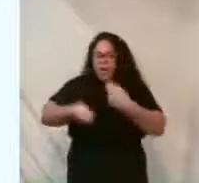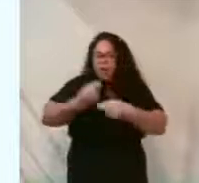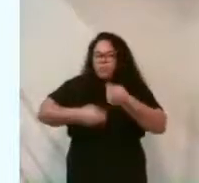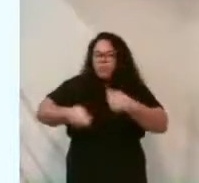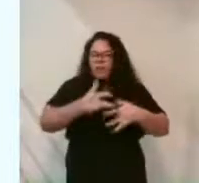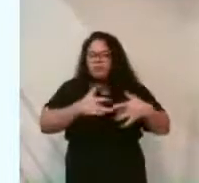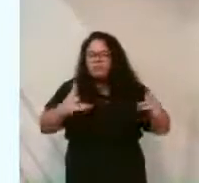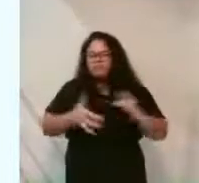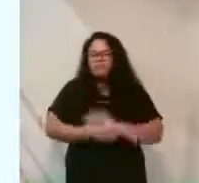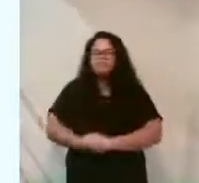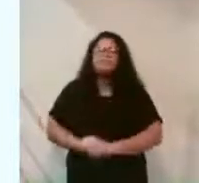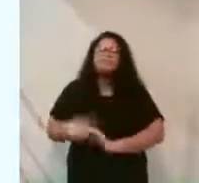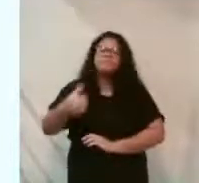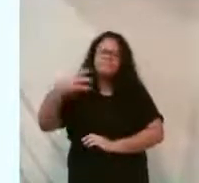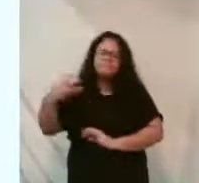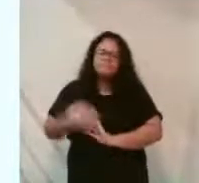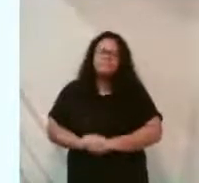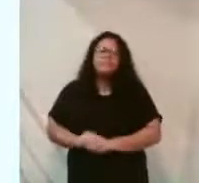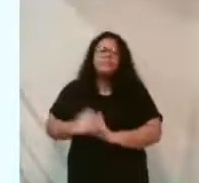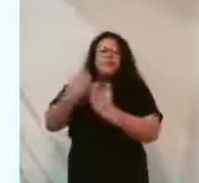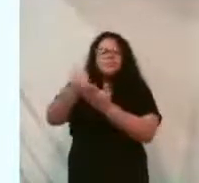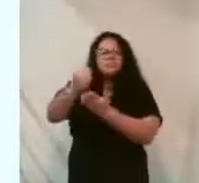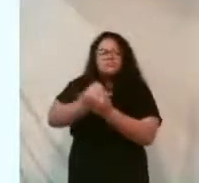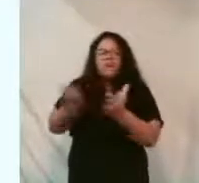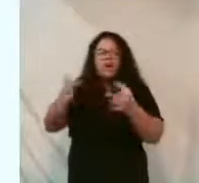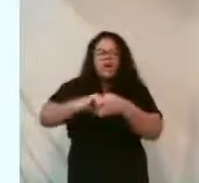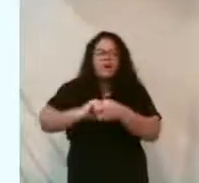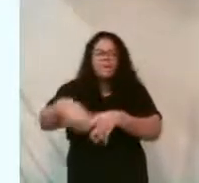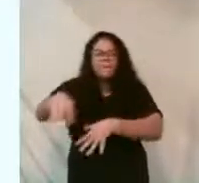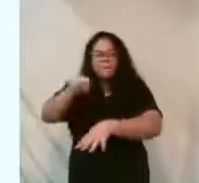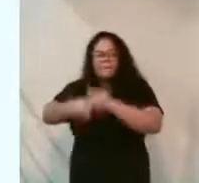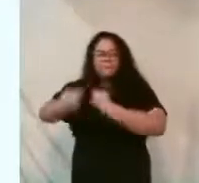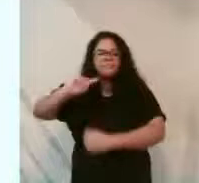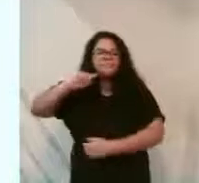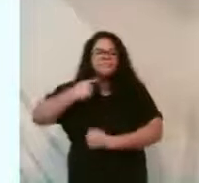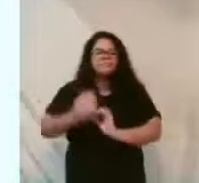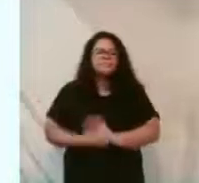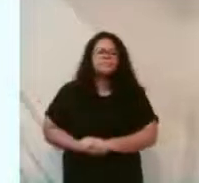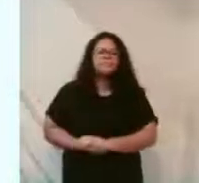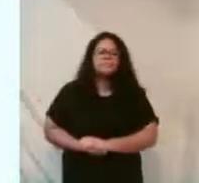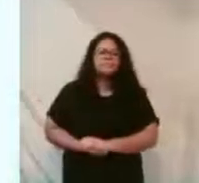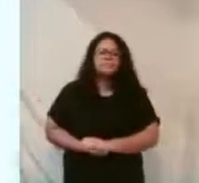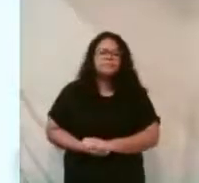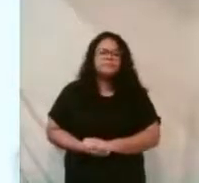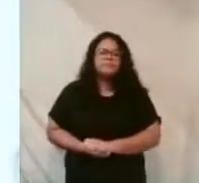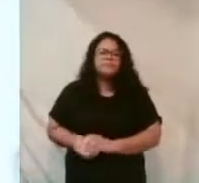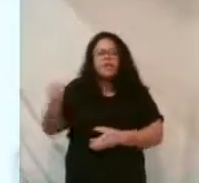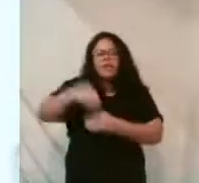solidária. 13. A contratação das cooperativas de catadores para o serviço de coleta seletiva sem uso da lei